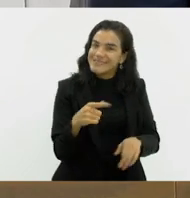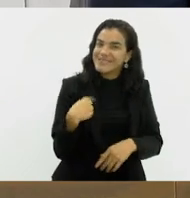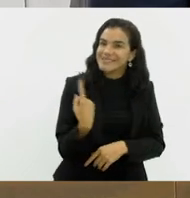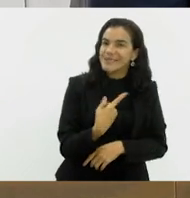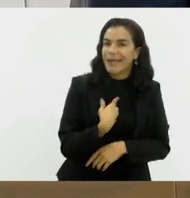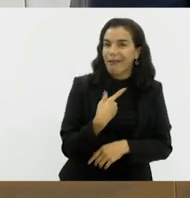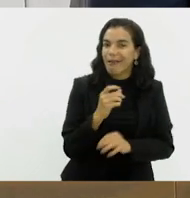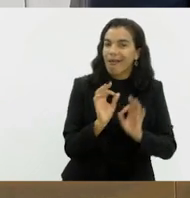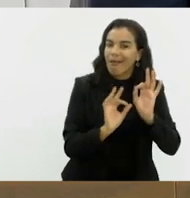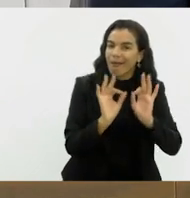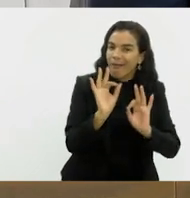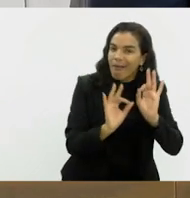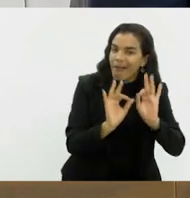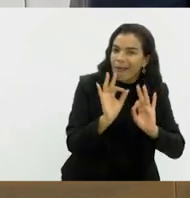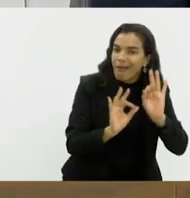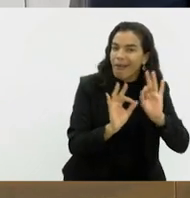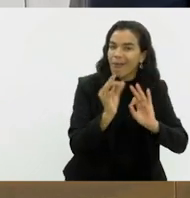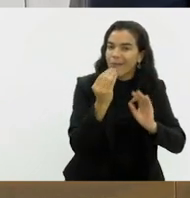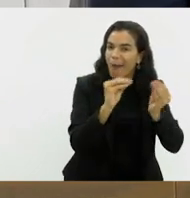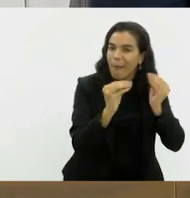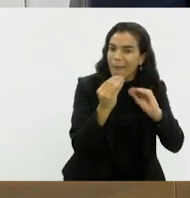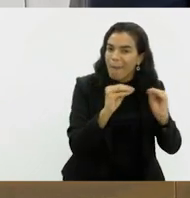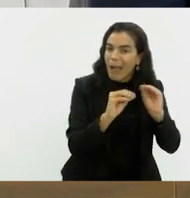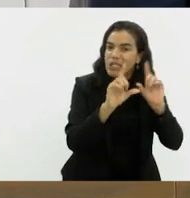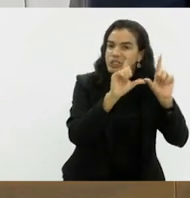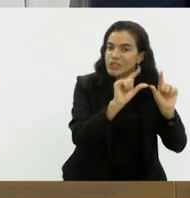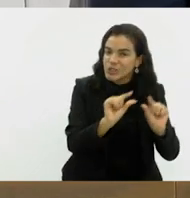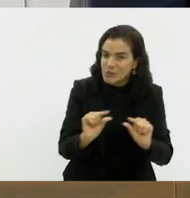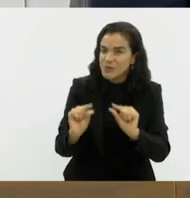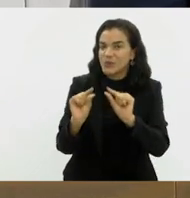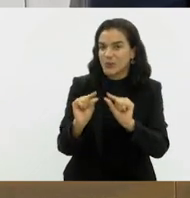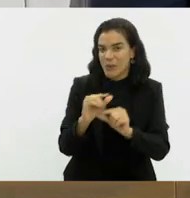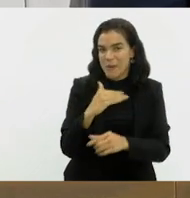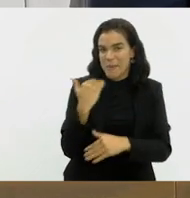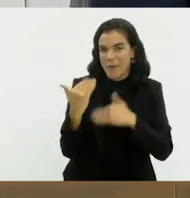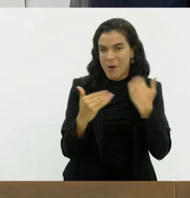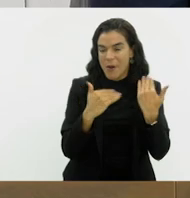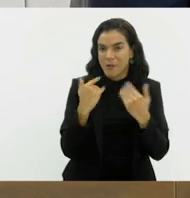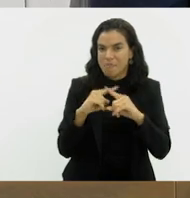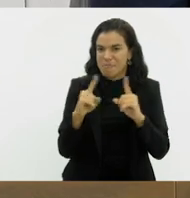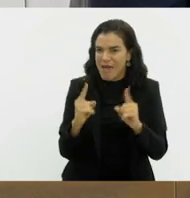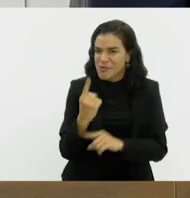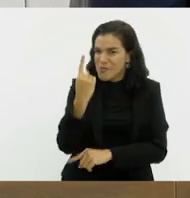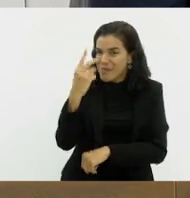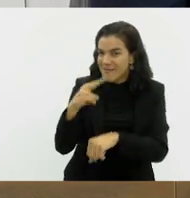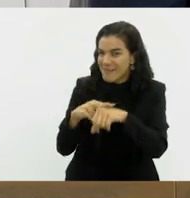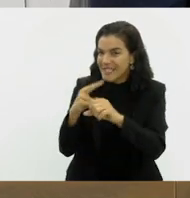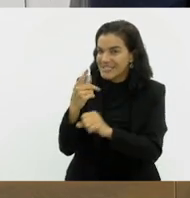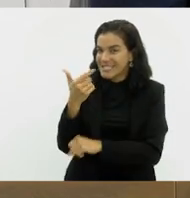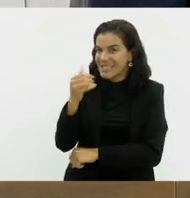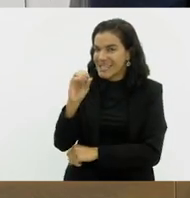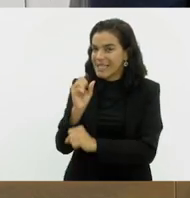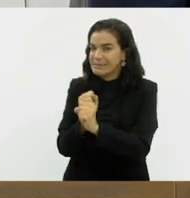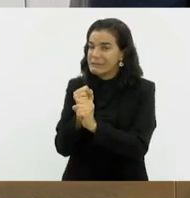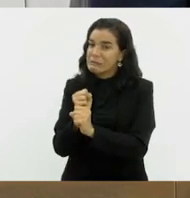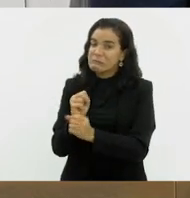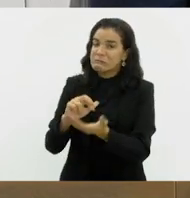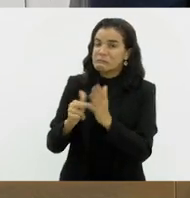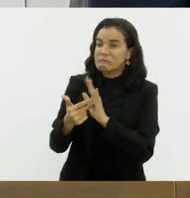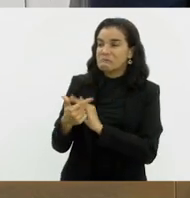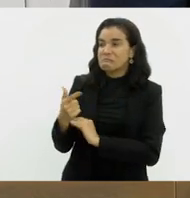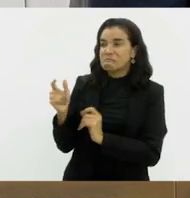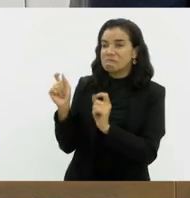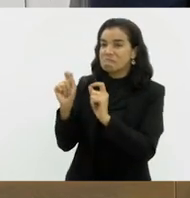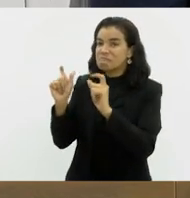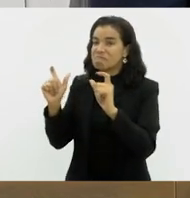acertar as coisas para que evitar ou minimizar essas ocorrências. Mas, uma vez em 10 anos, é algo muito que chama muita